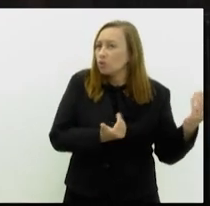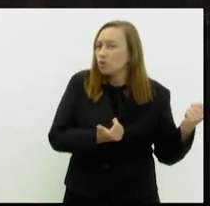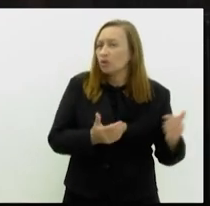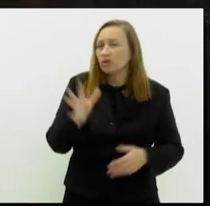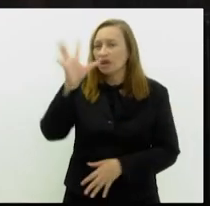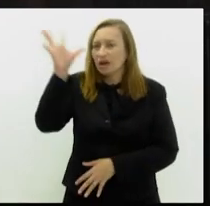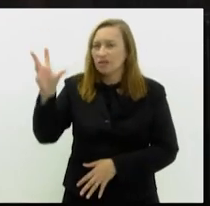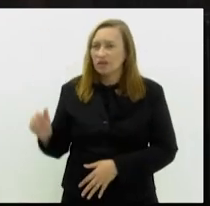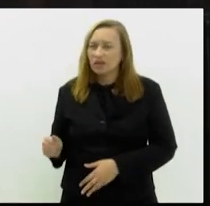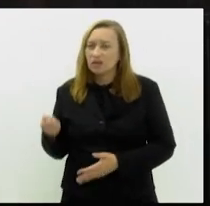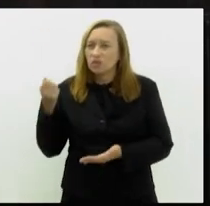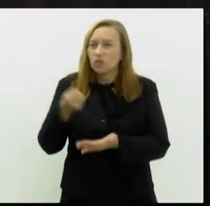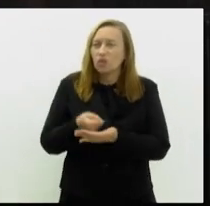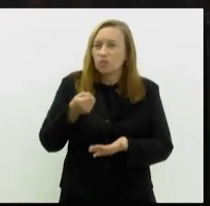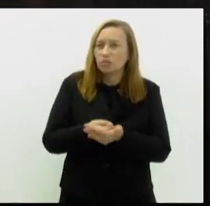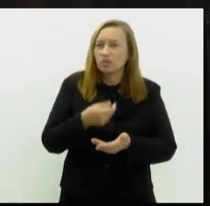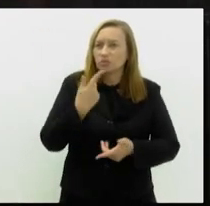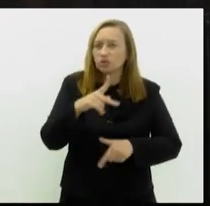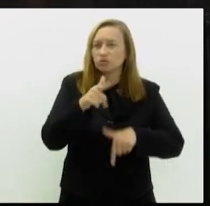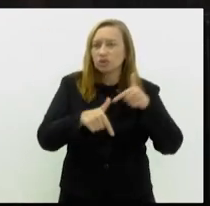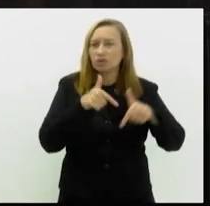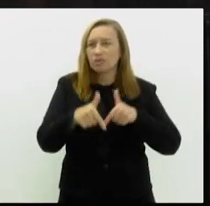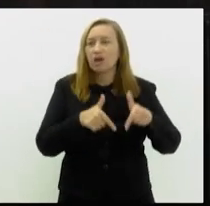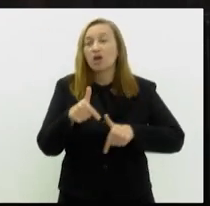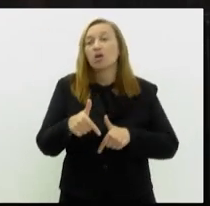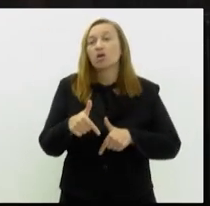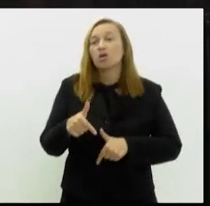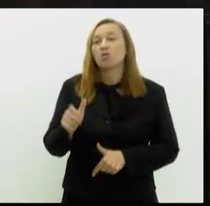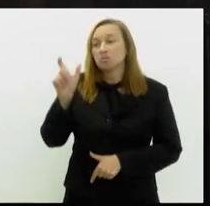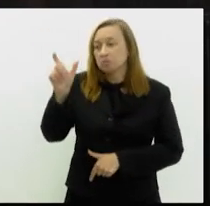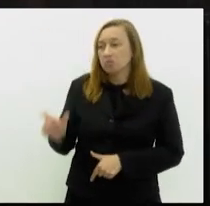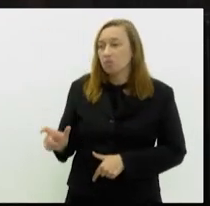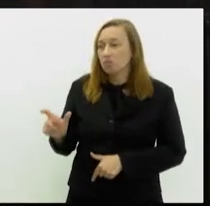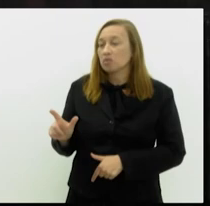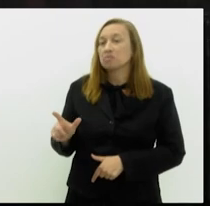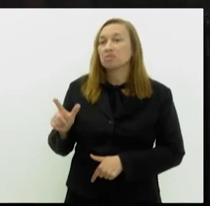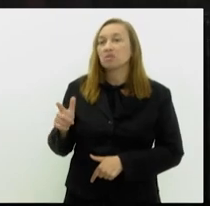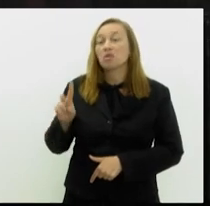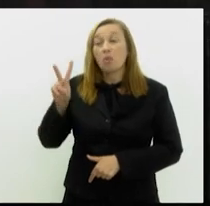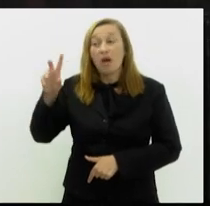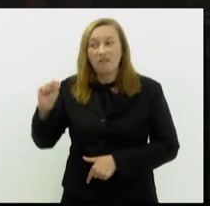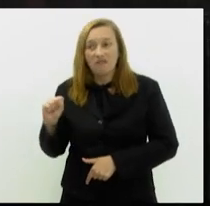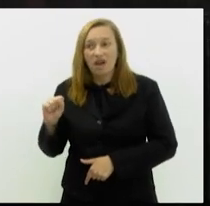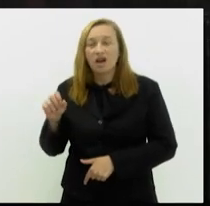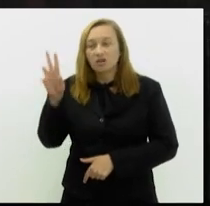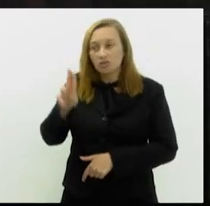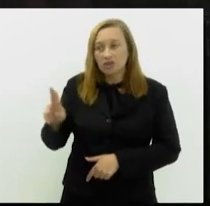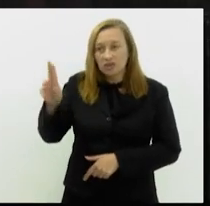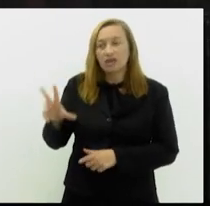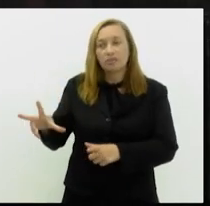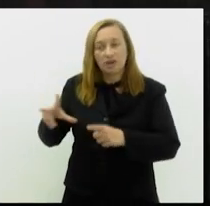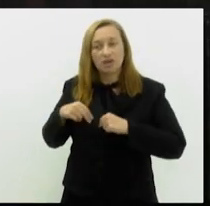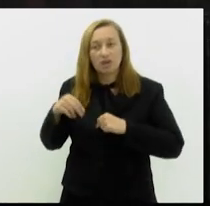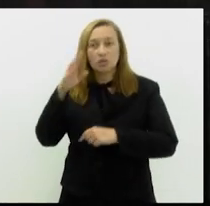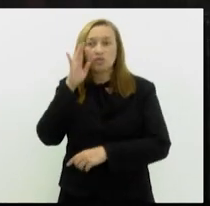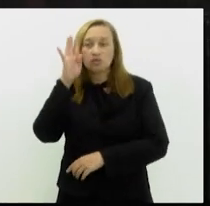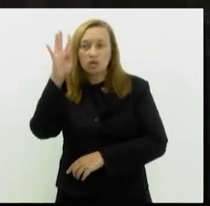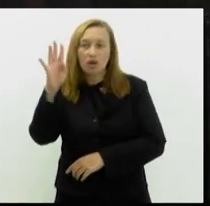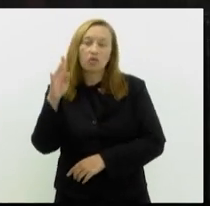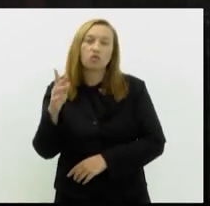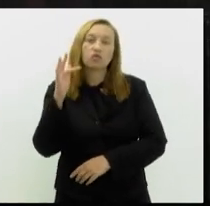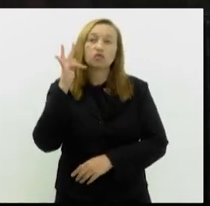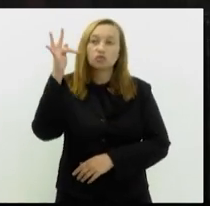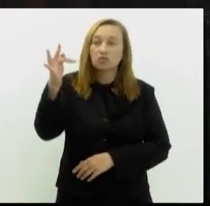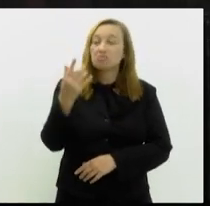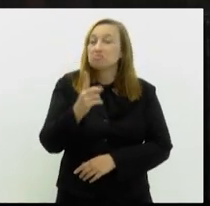diárias de trabalho. Moïse merecia uma vaga numa universidade e a possibilidade de sonhar com o futuro. Mas,